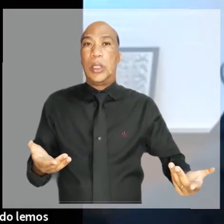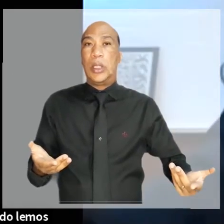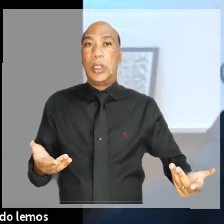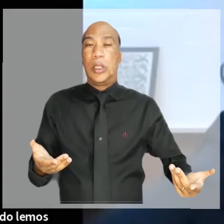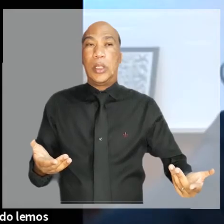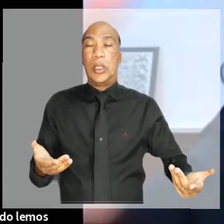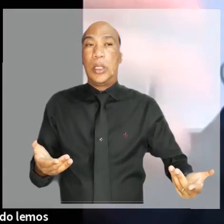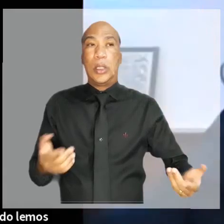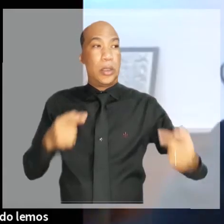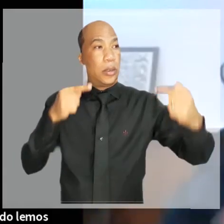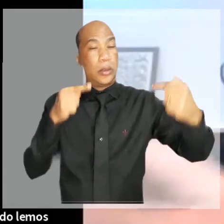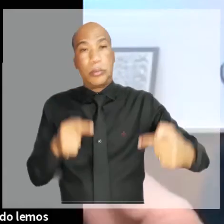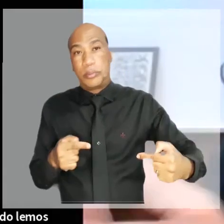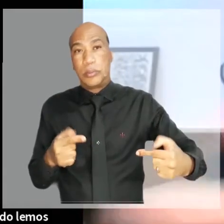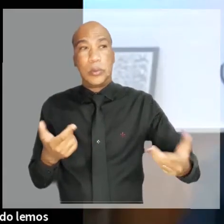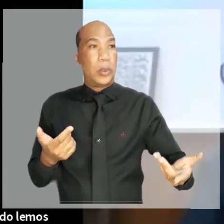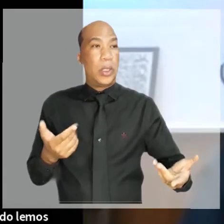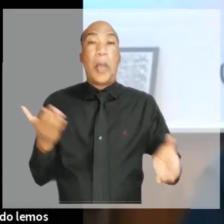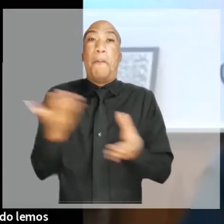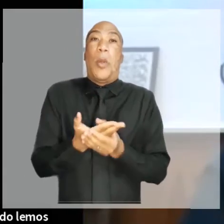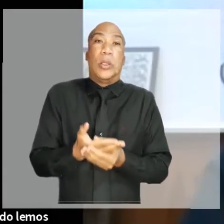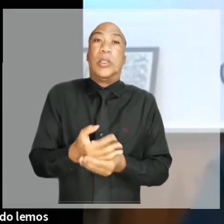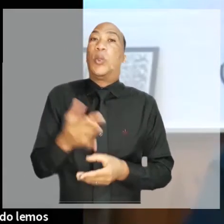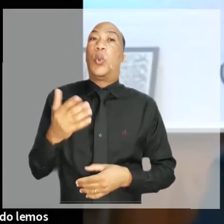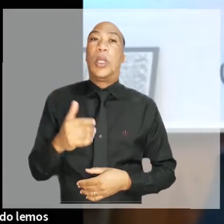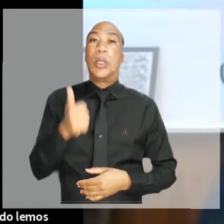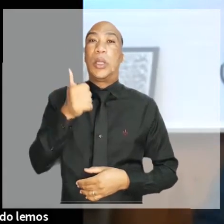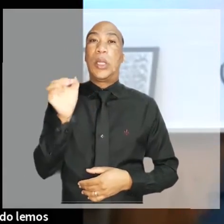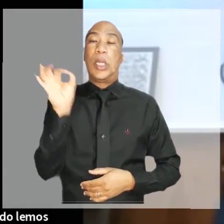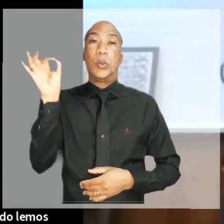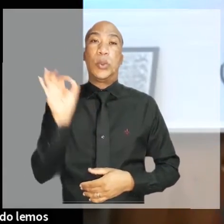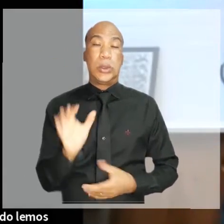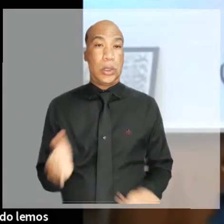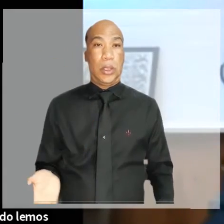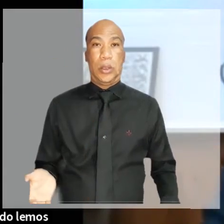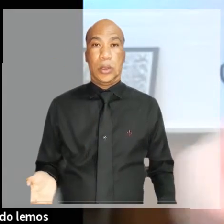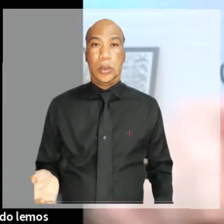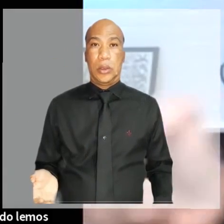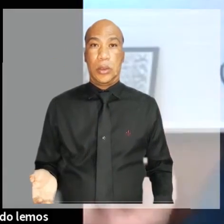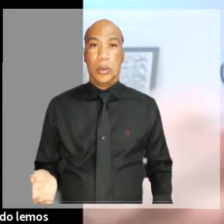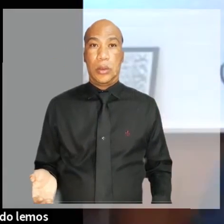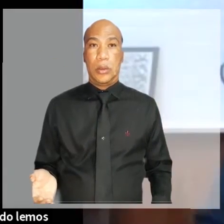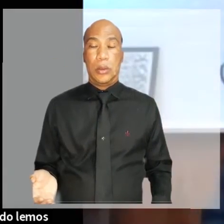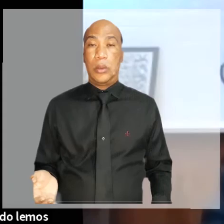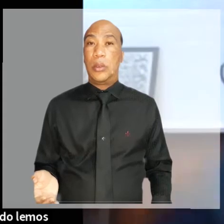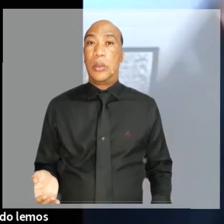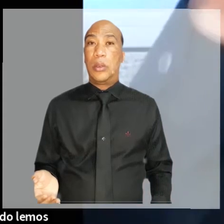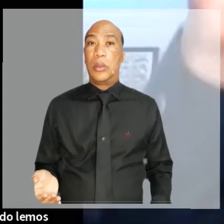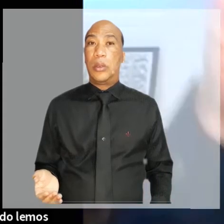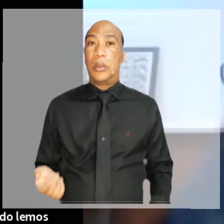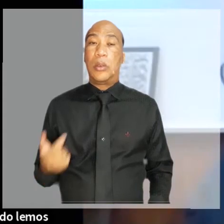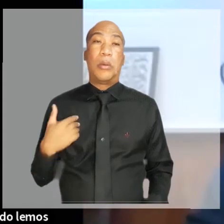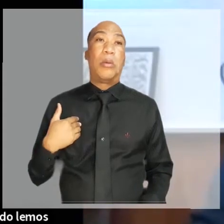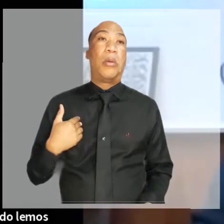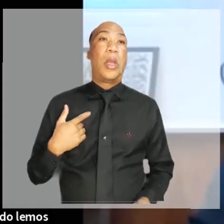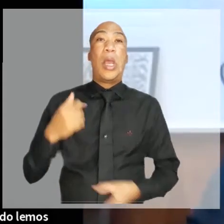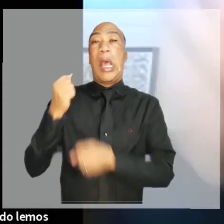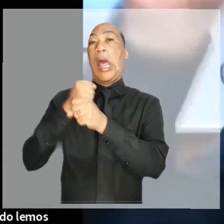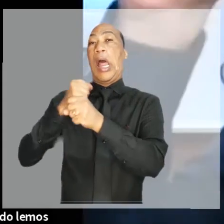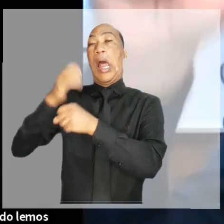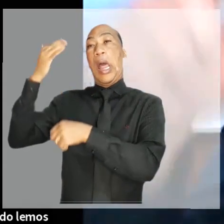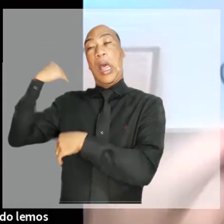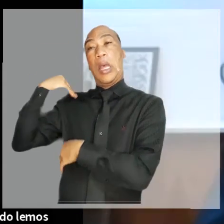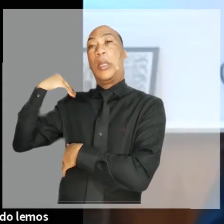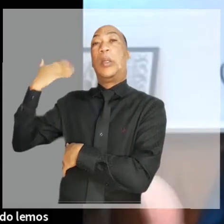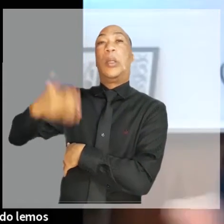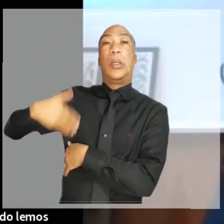há anos. Se olhar a série histórica de 10 anos atrás, todo ano é 10%. Então, nunca houve